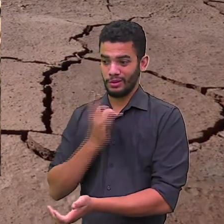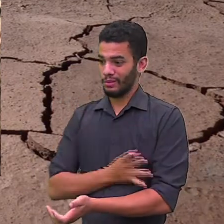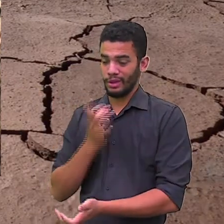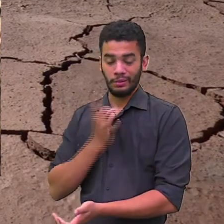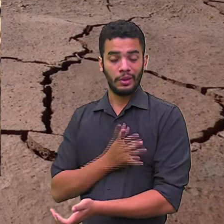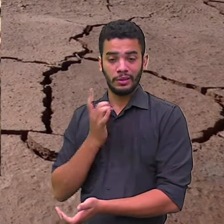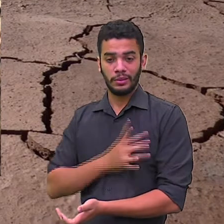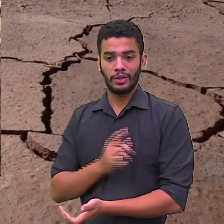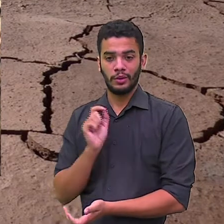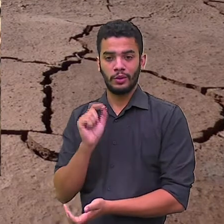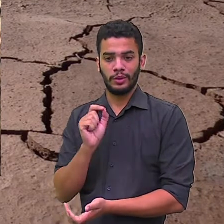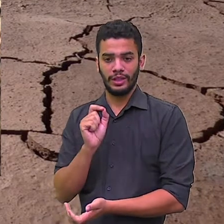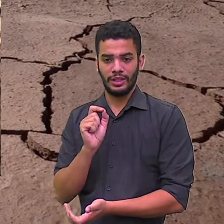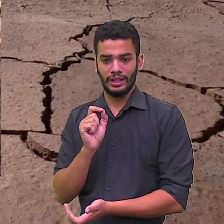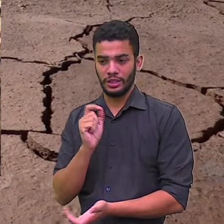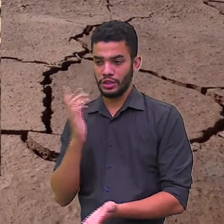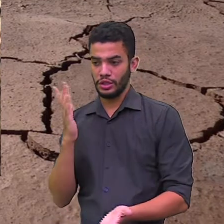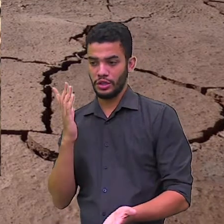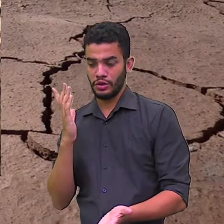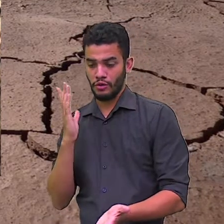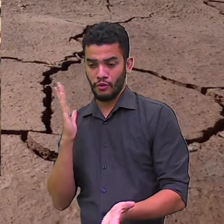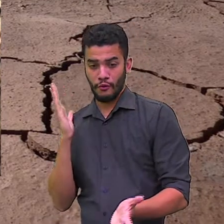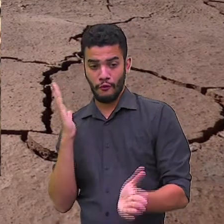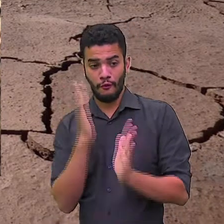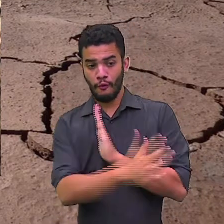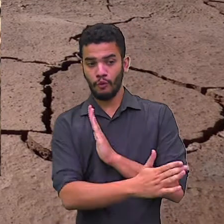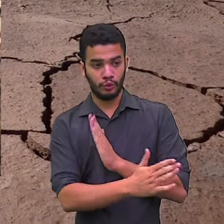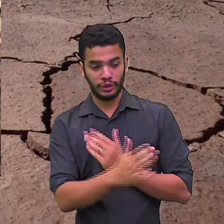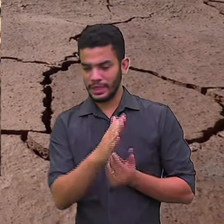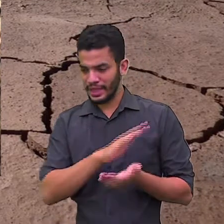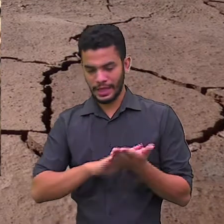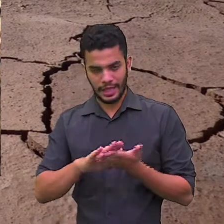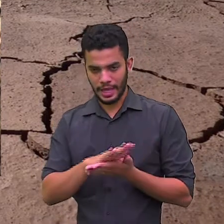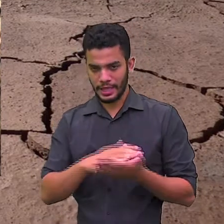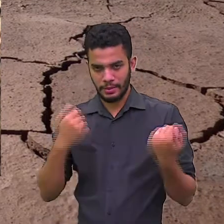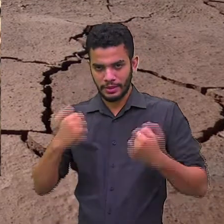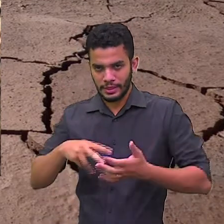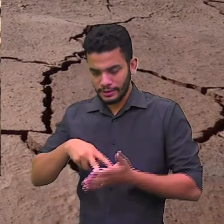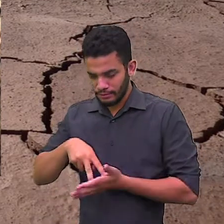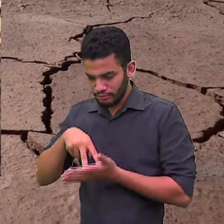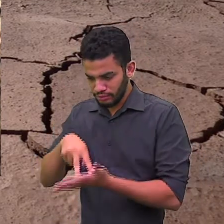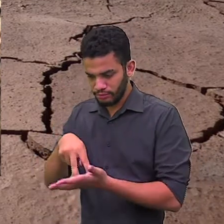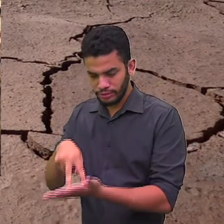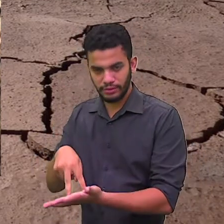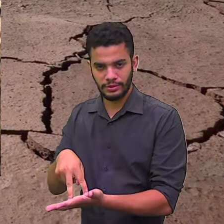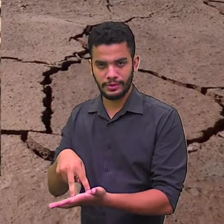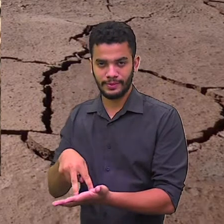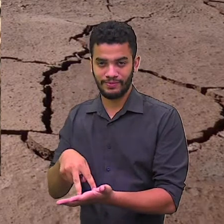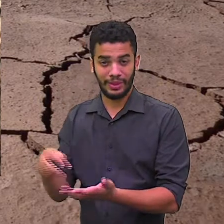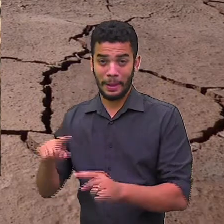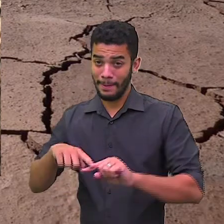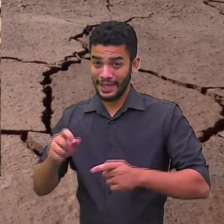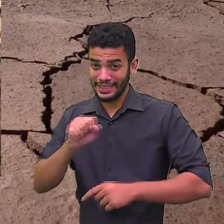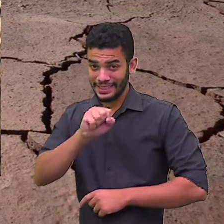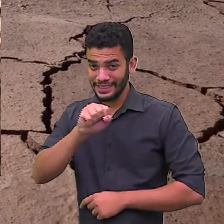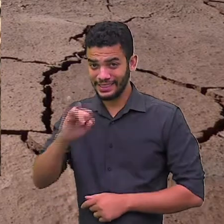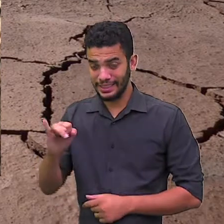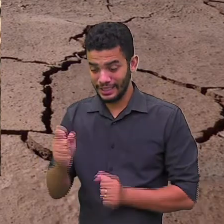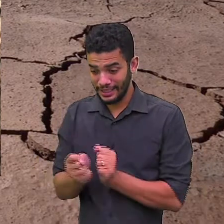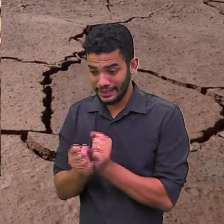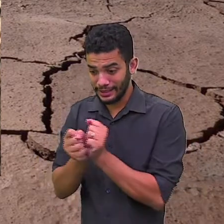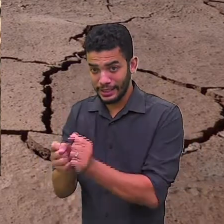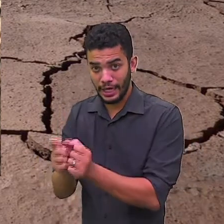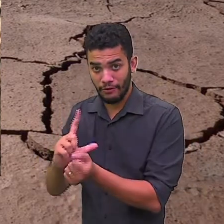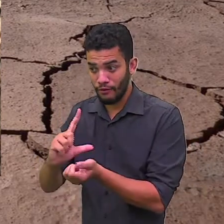e revoltas acontecessem. Os escravos rebeldes eram açoitados, castigados com